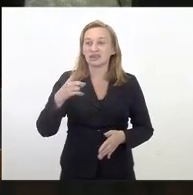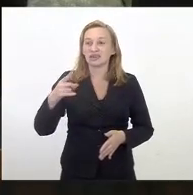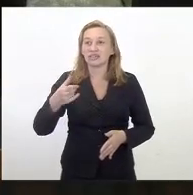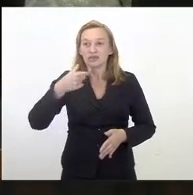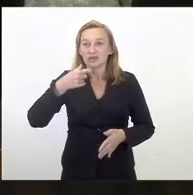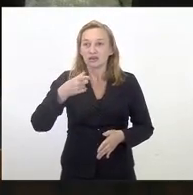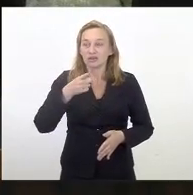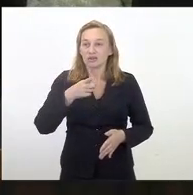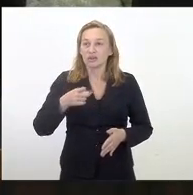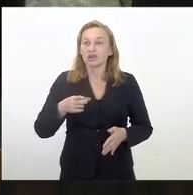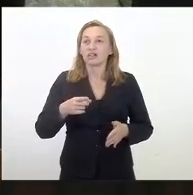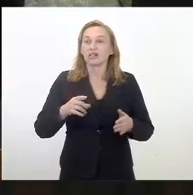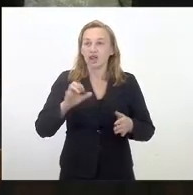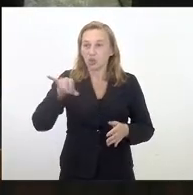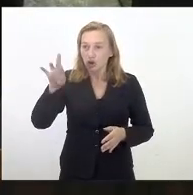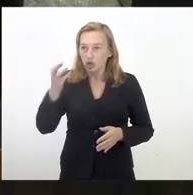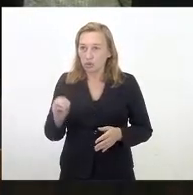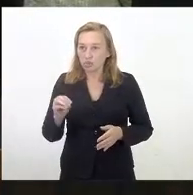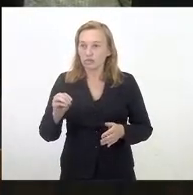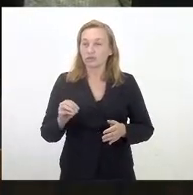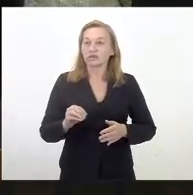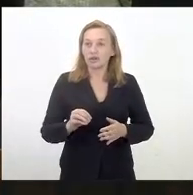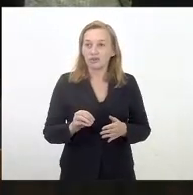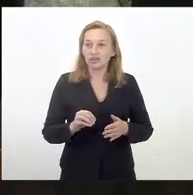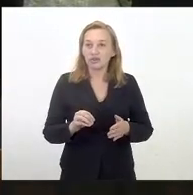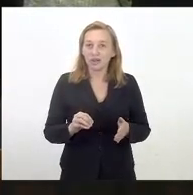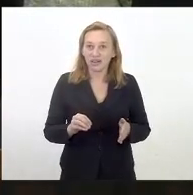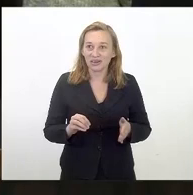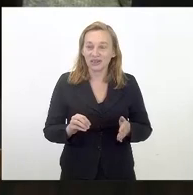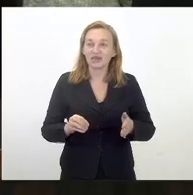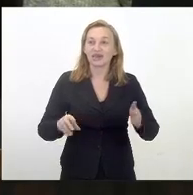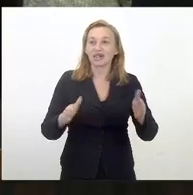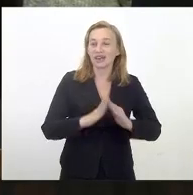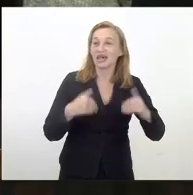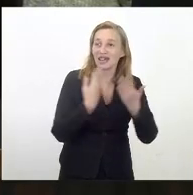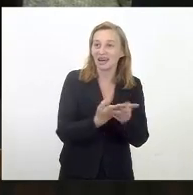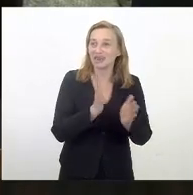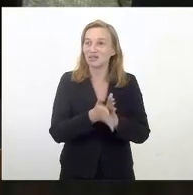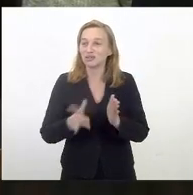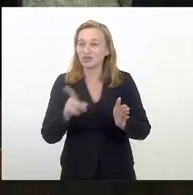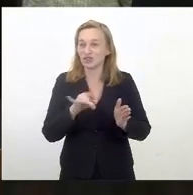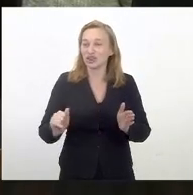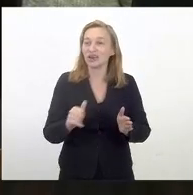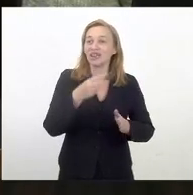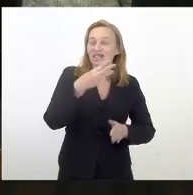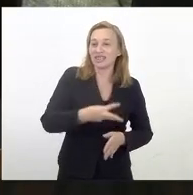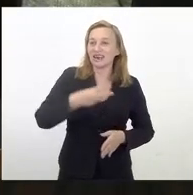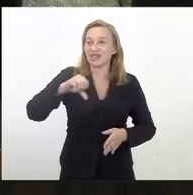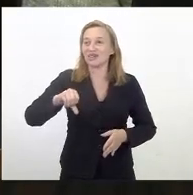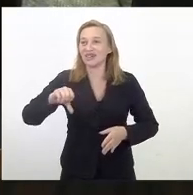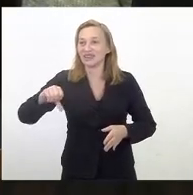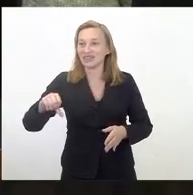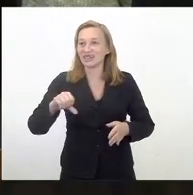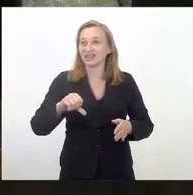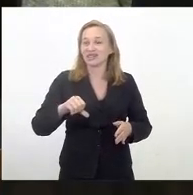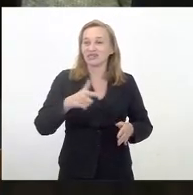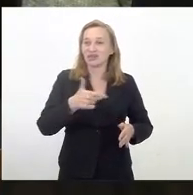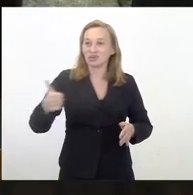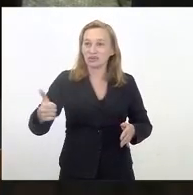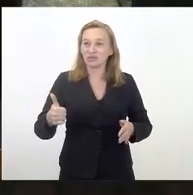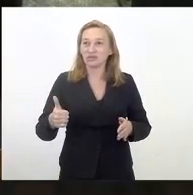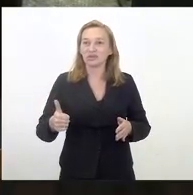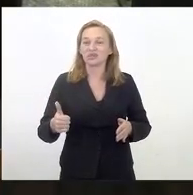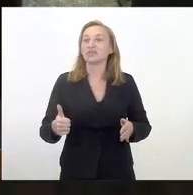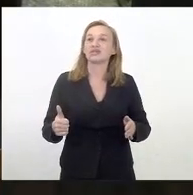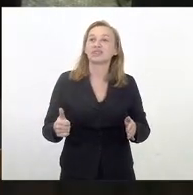Deputado Eurico Júnior seus que aprova resolução aprovado é que a inclusão na ordem do dia do projeto de lei 3803 21 Deputado Eurico Júnior